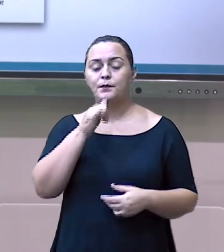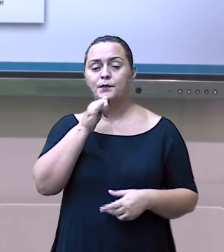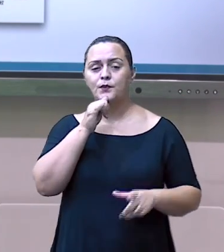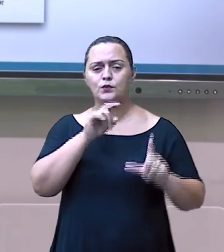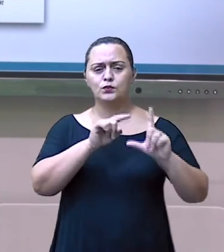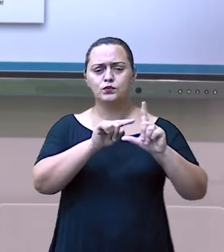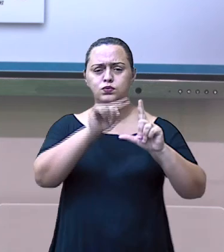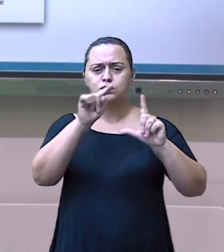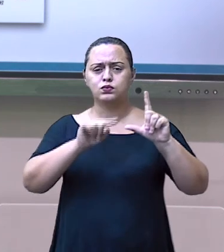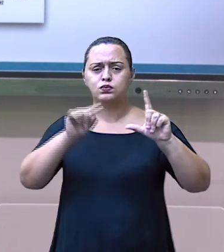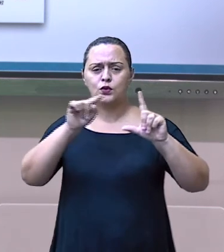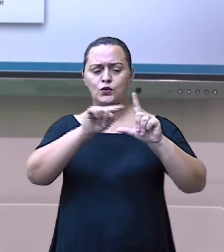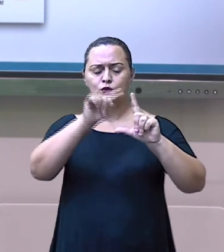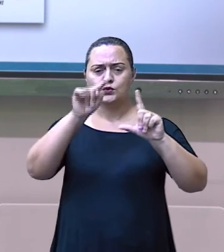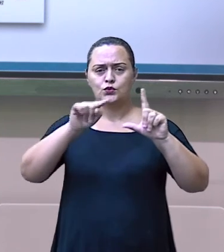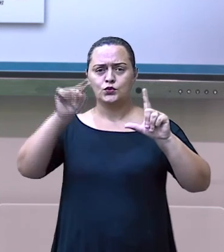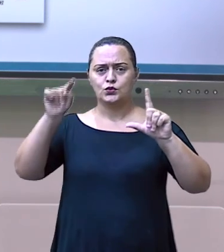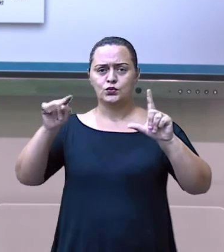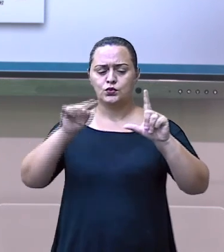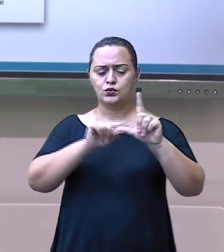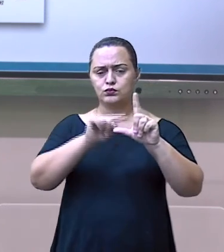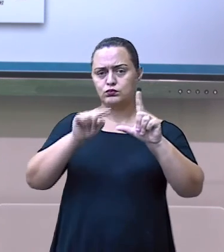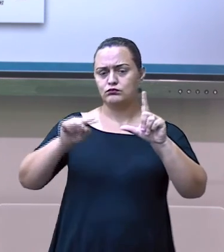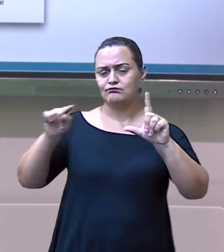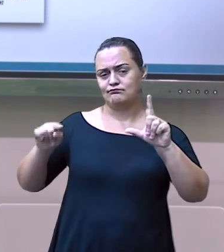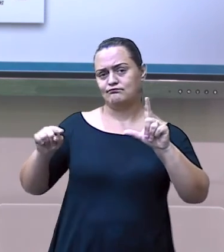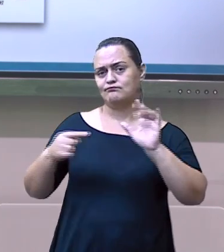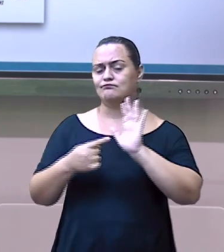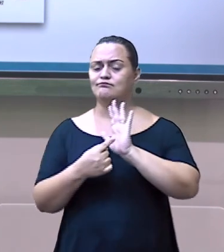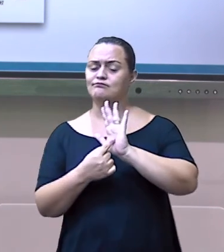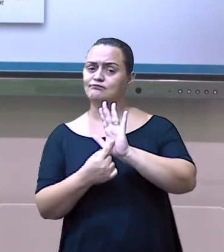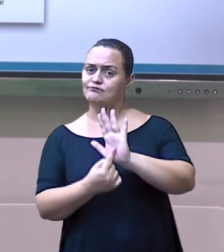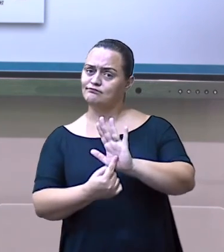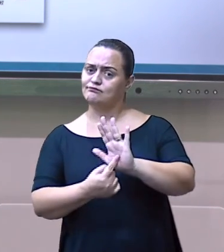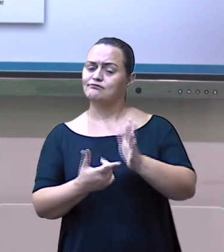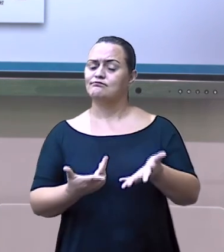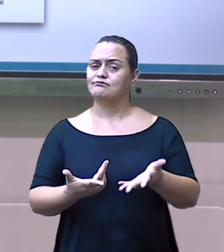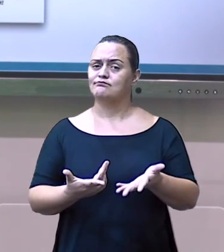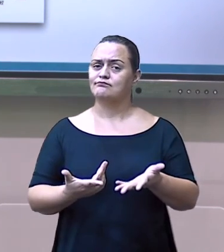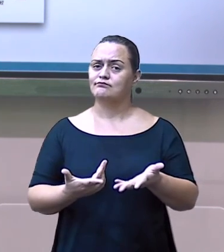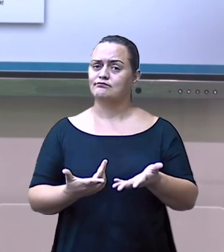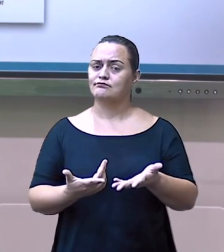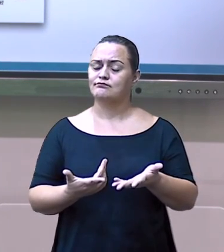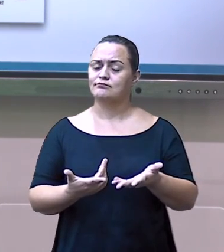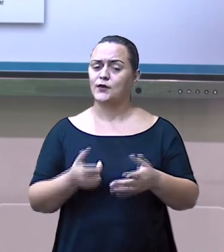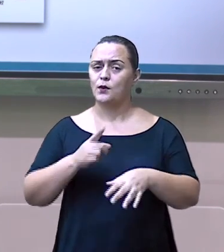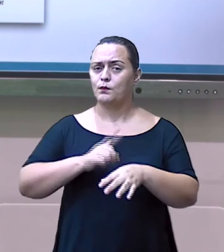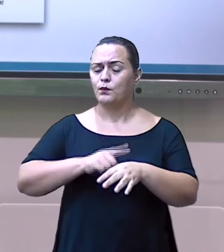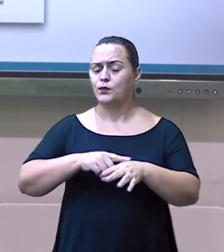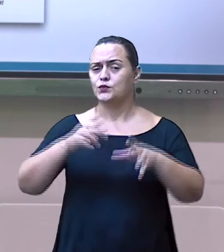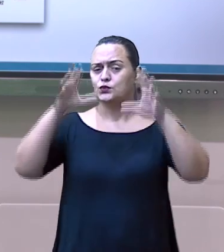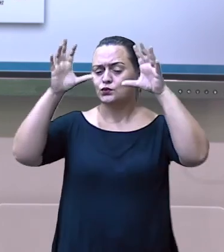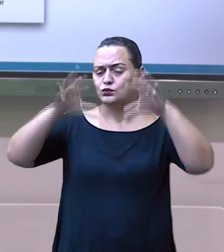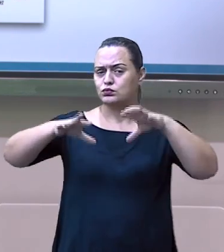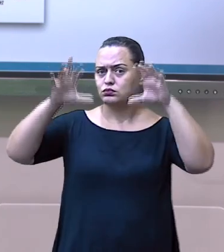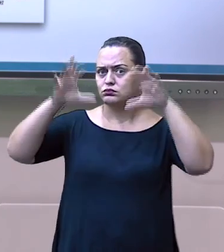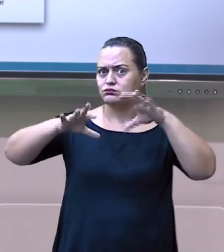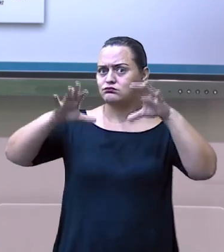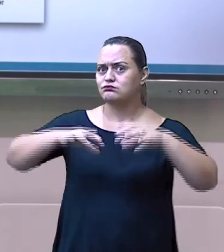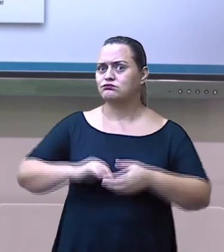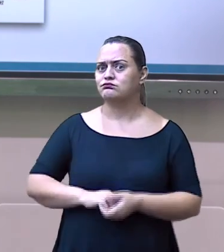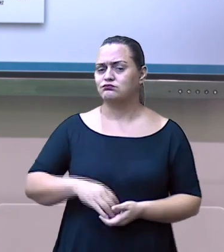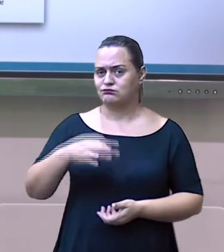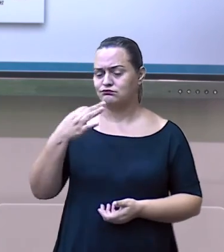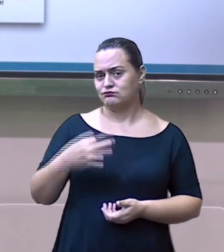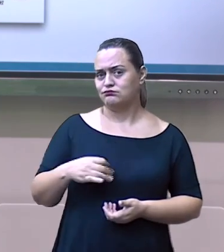é tão acentuada. Ela cai um pouco, né? Valadarense já gosta,